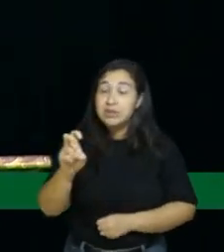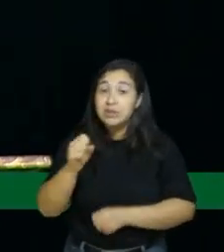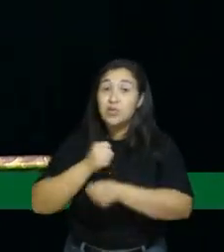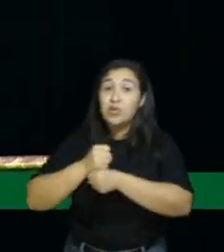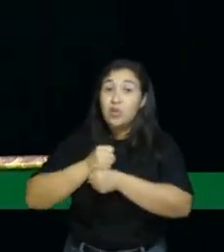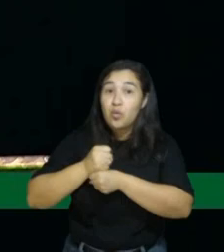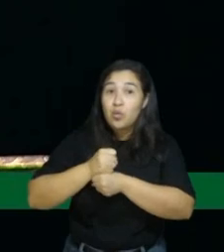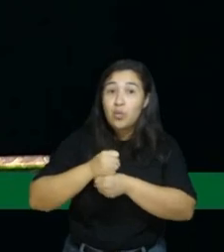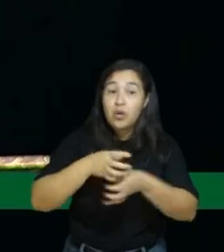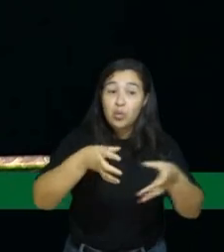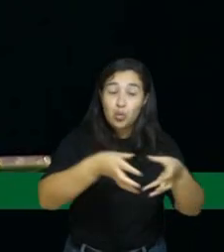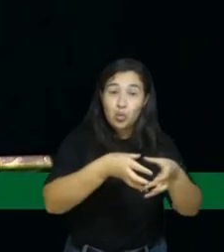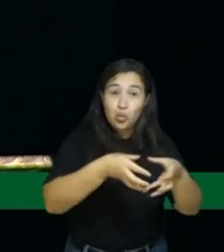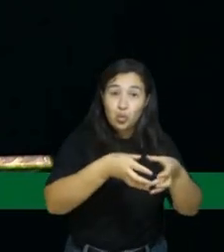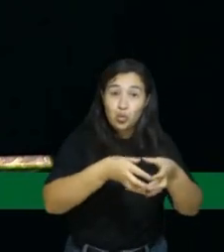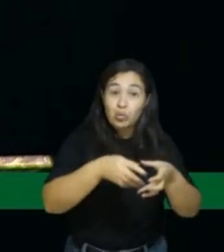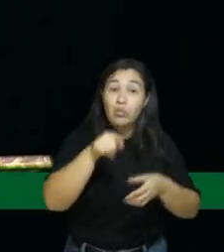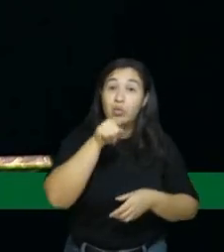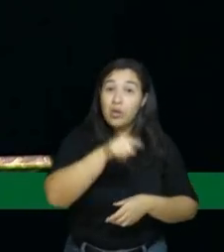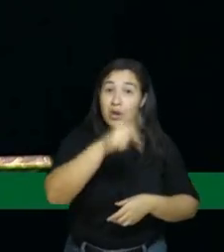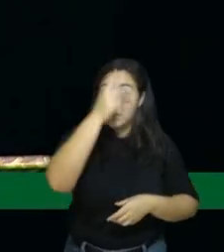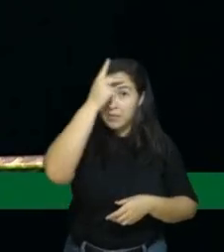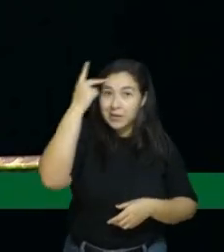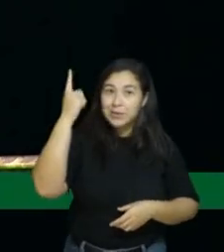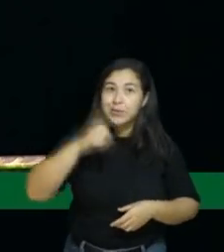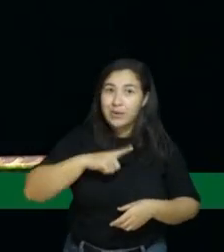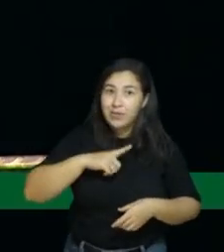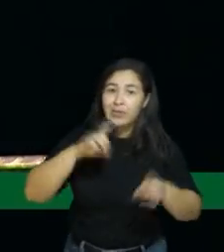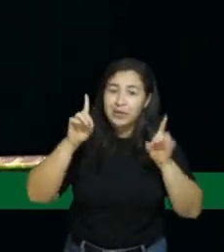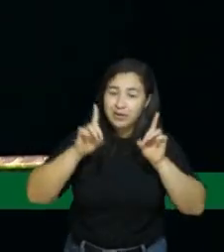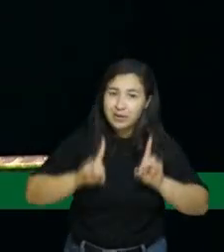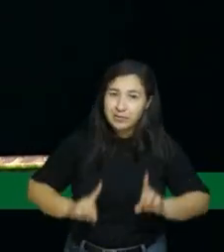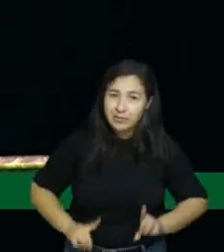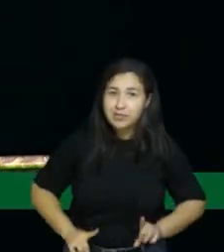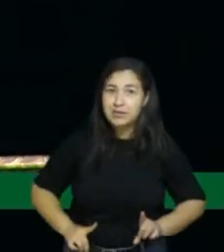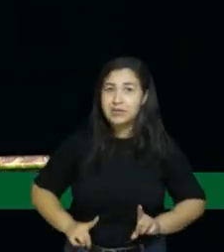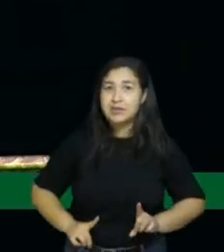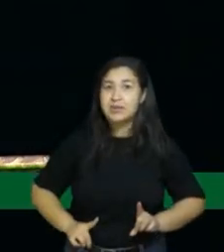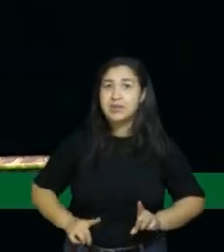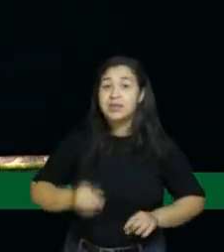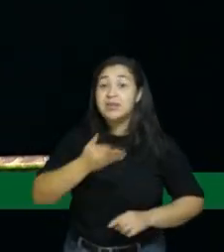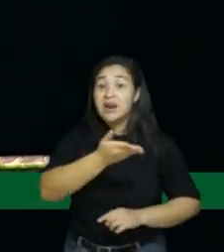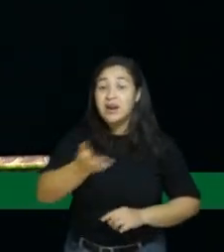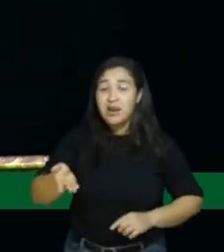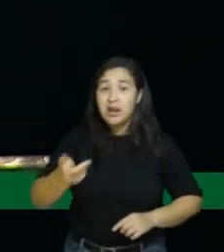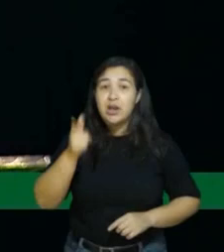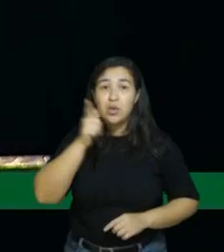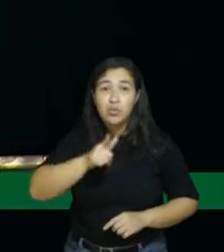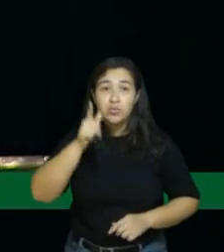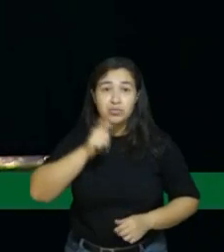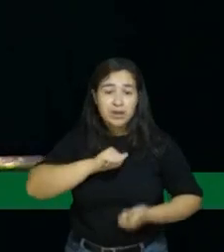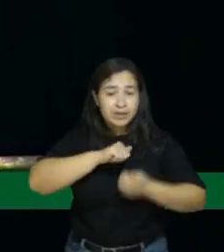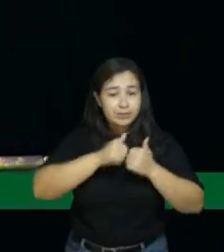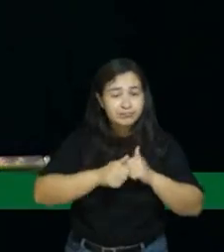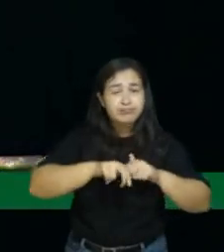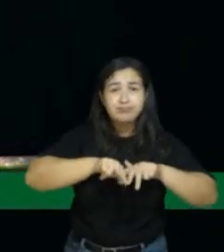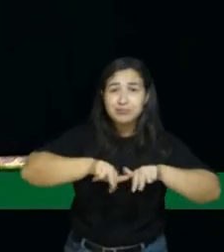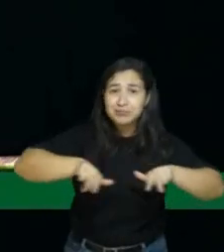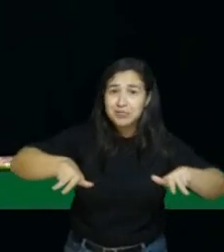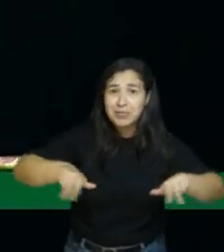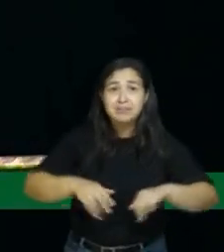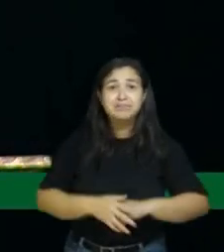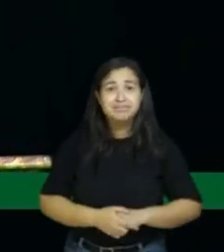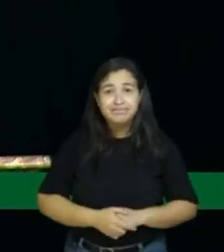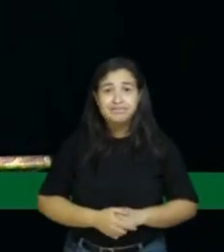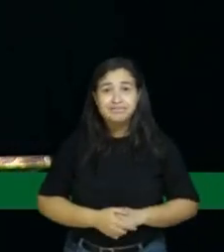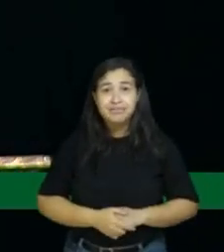25 anos transformando a vida das nossas crianças com deficiência por meio do Esporte e ao contrário da nossa Maria Helena